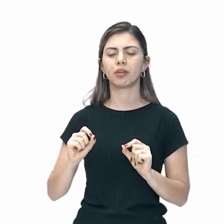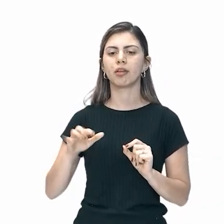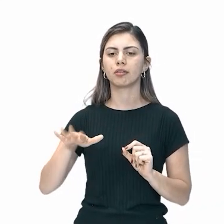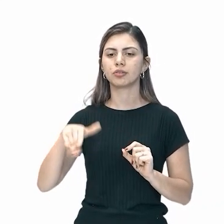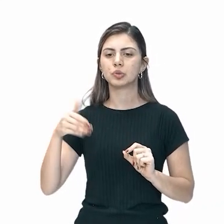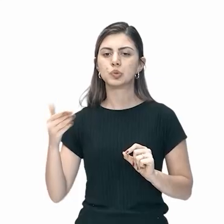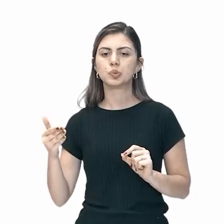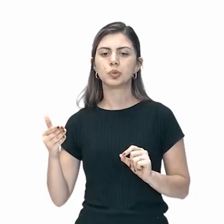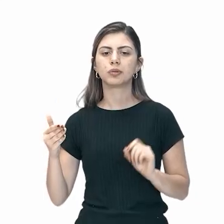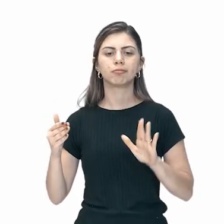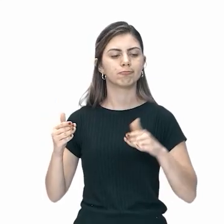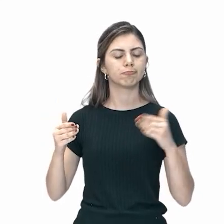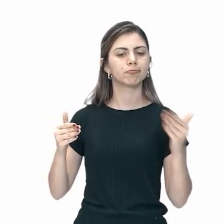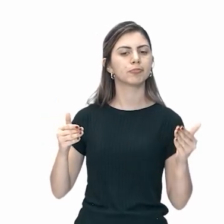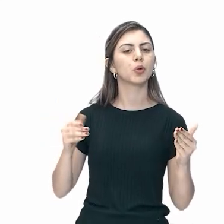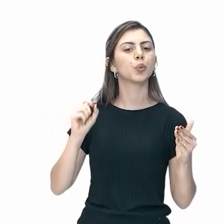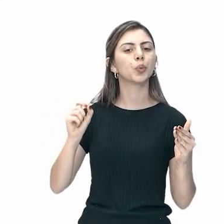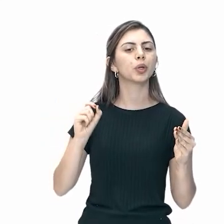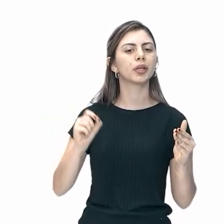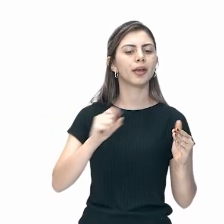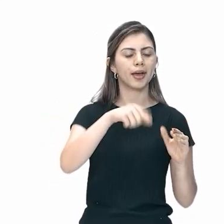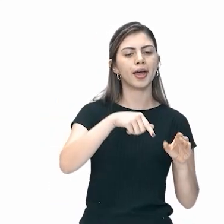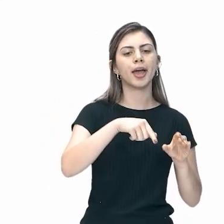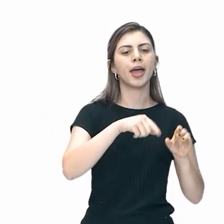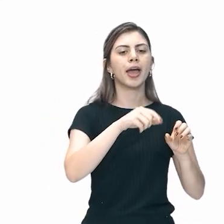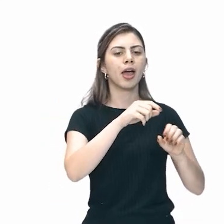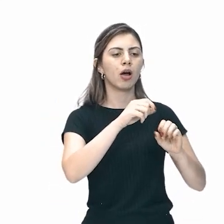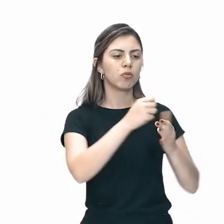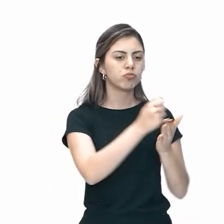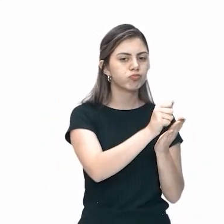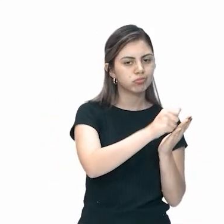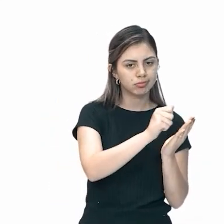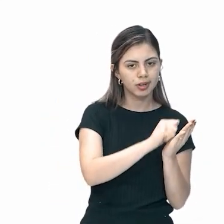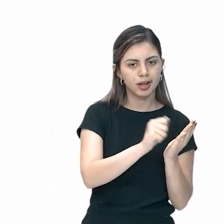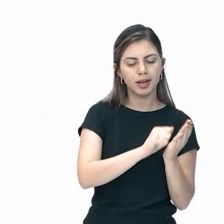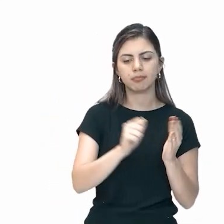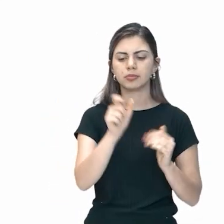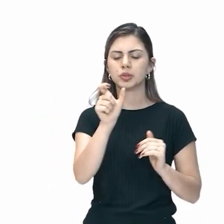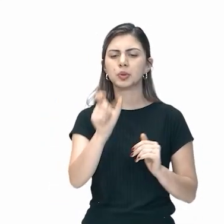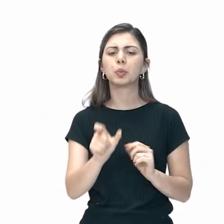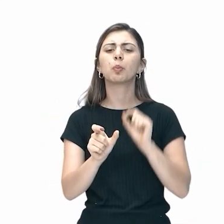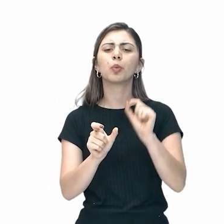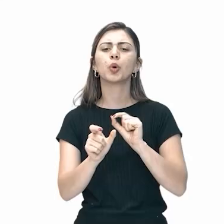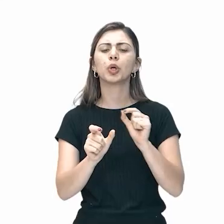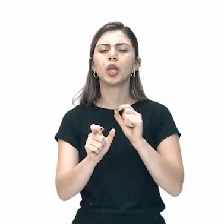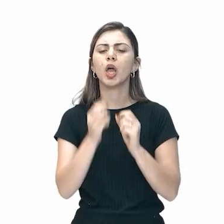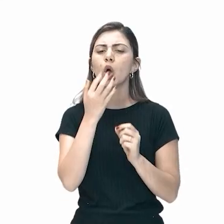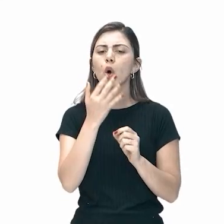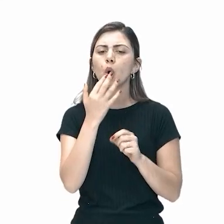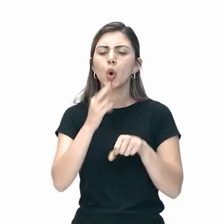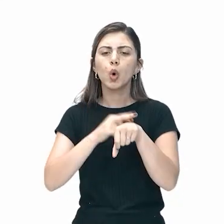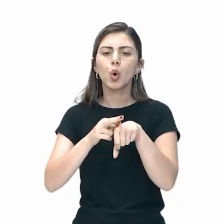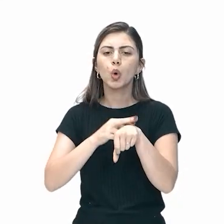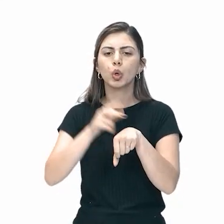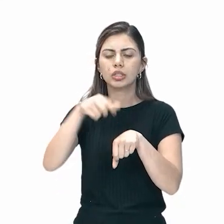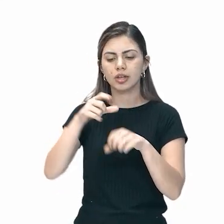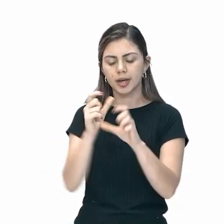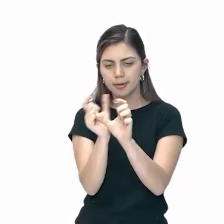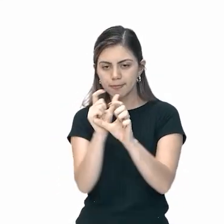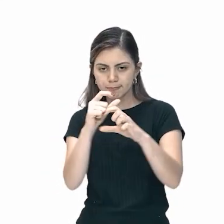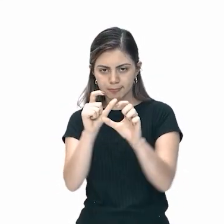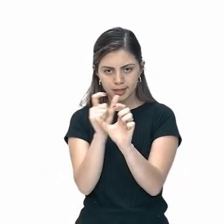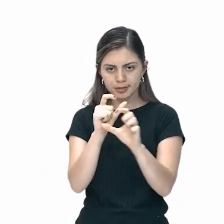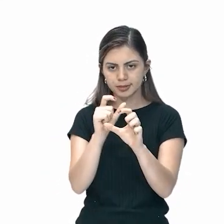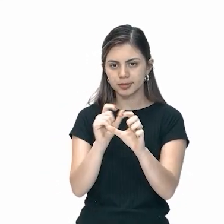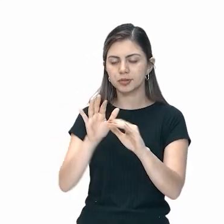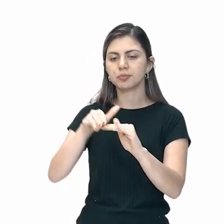de um lápis. No meio, eu tenho ali um objeto roxo, e esse objeto roxo é uma lente. E lá